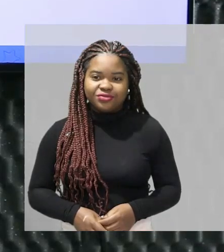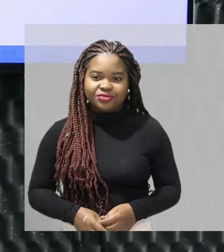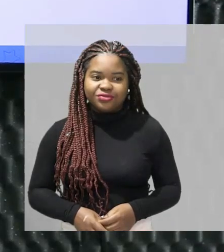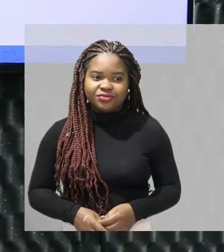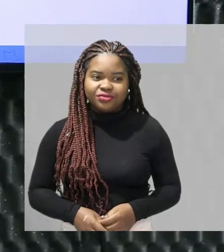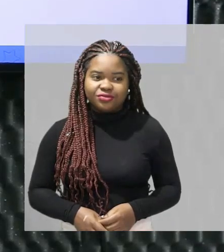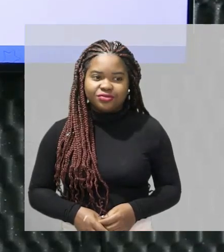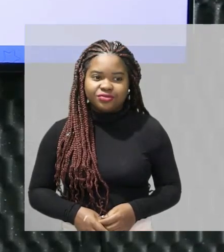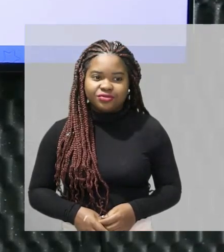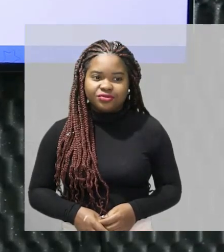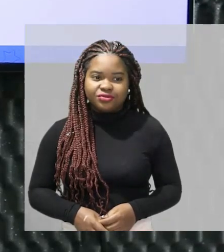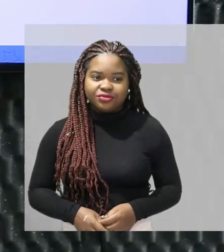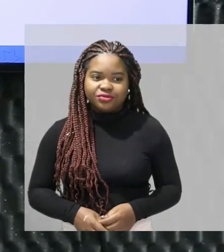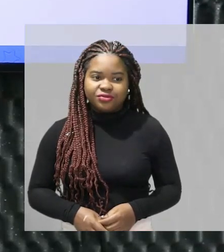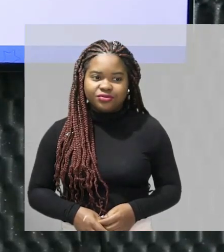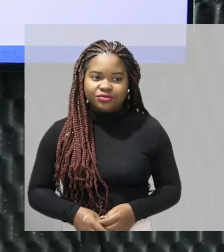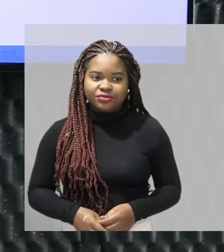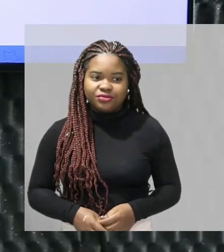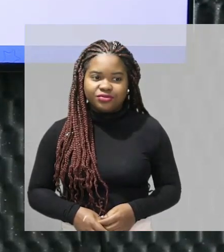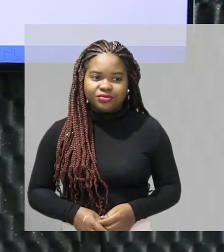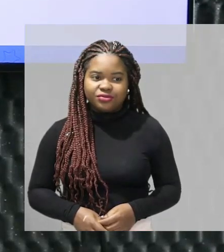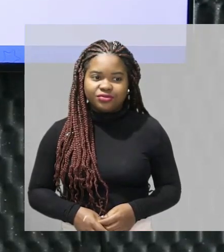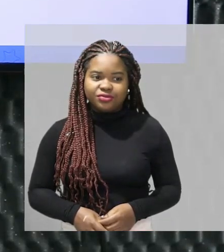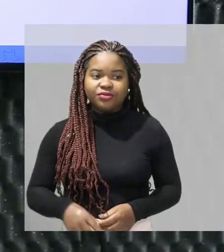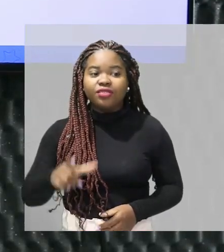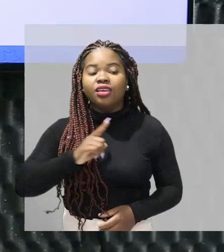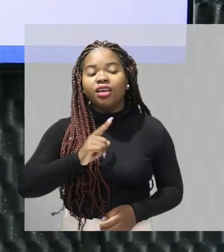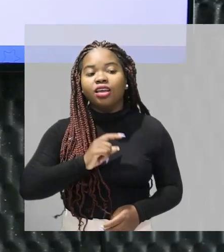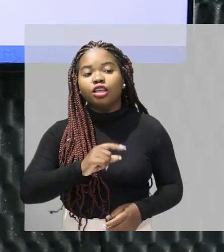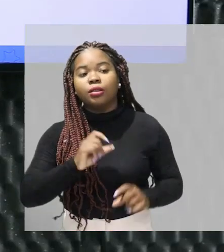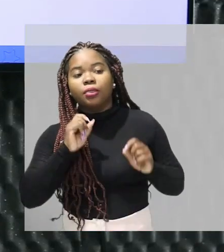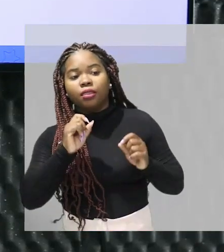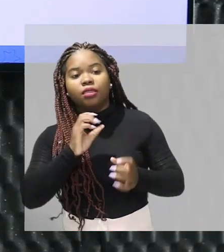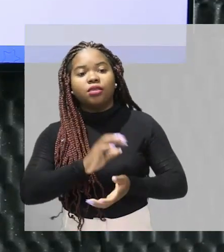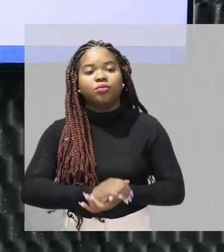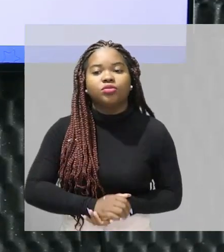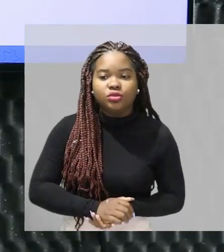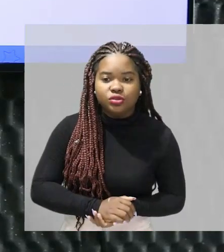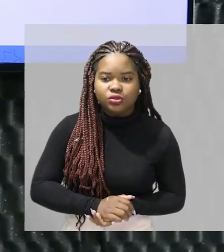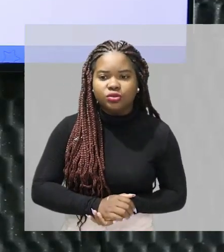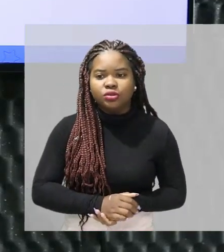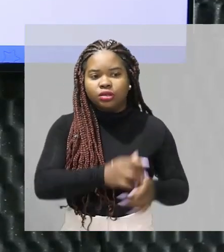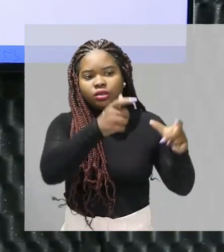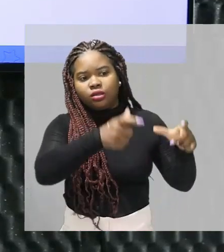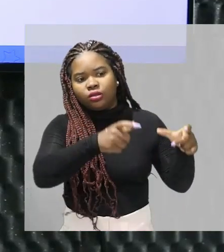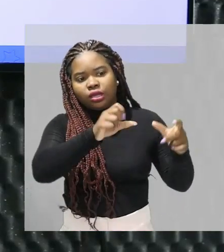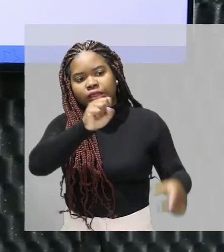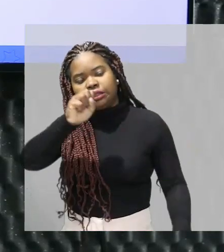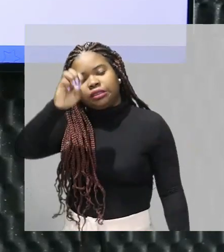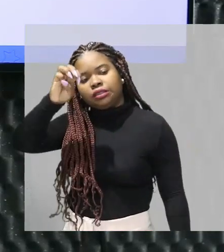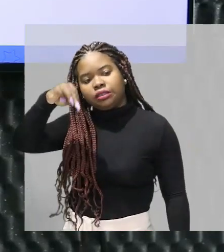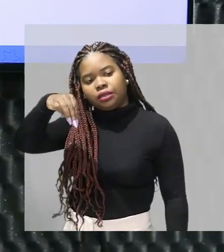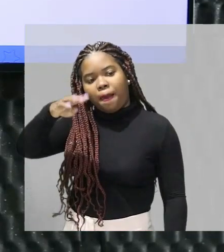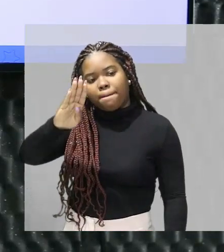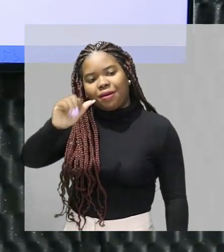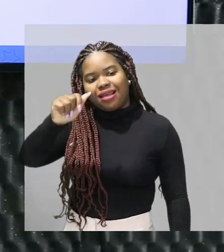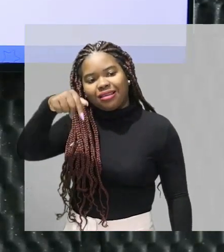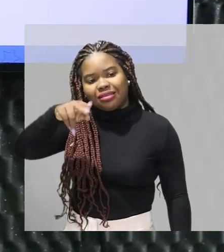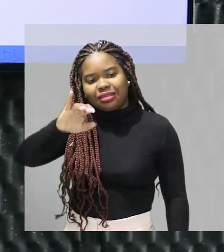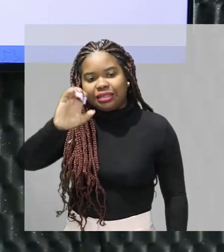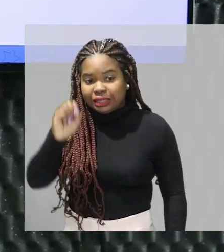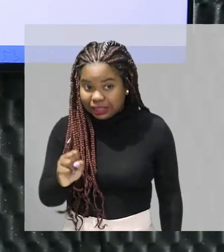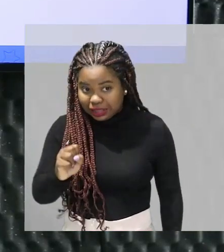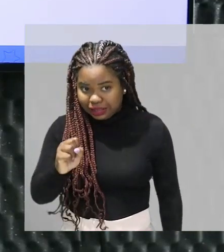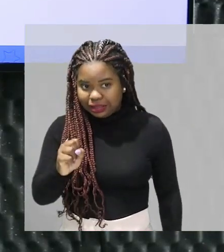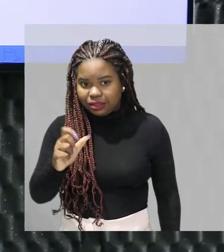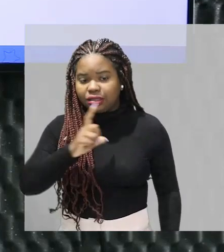materiais componentes dos sambaquis, que são sítios arqueológicos formados essencialmente por restos